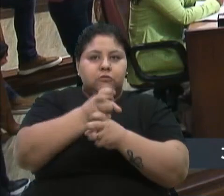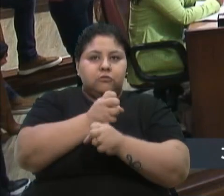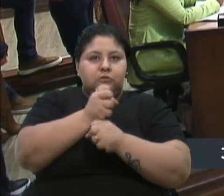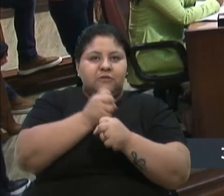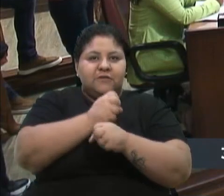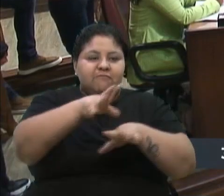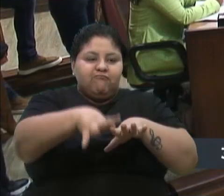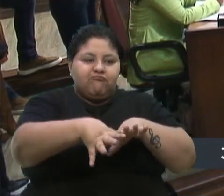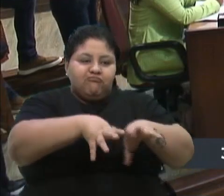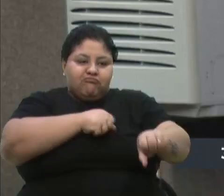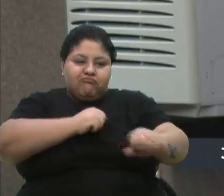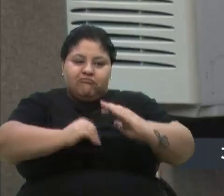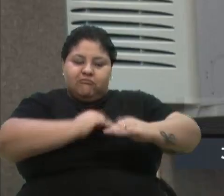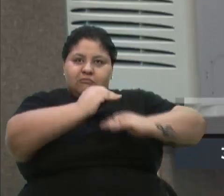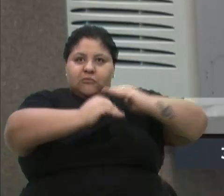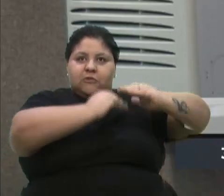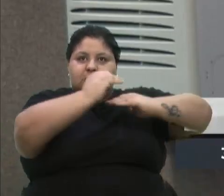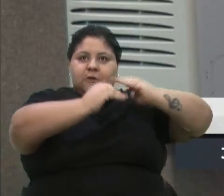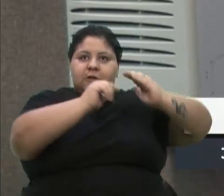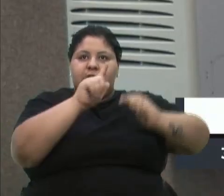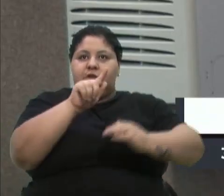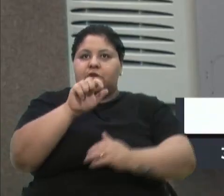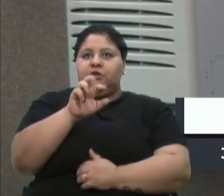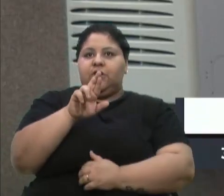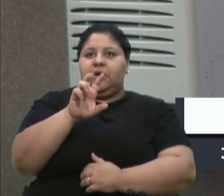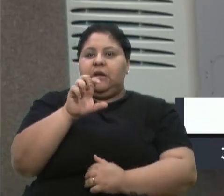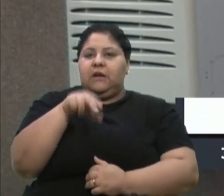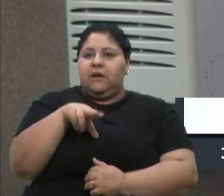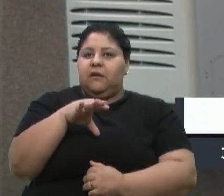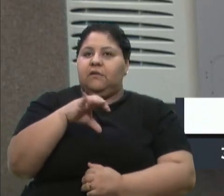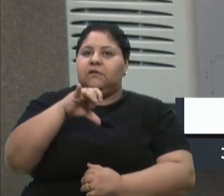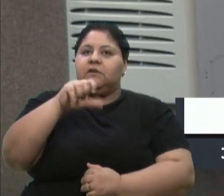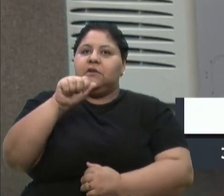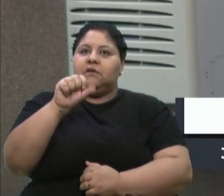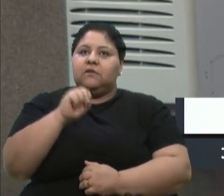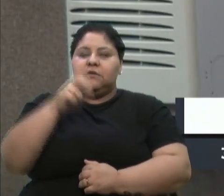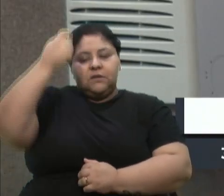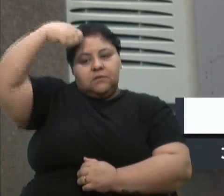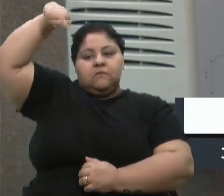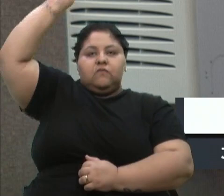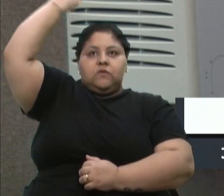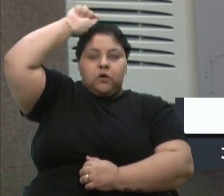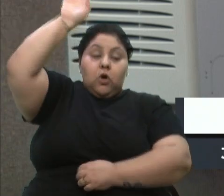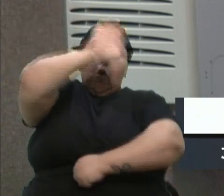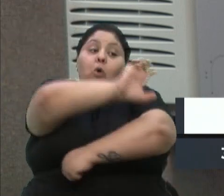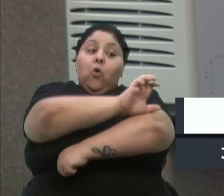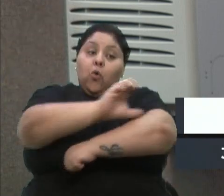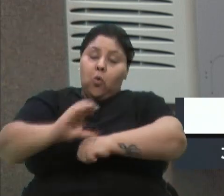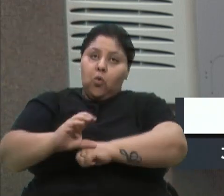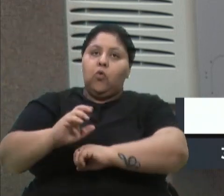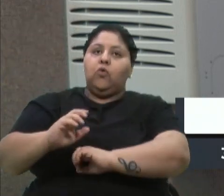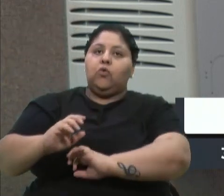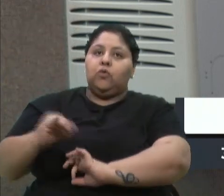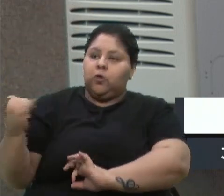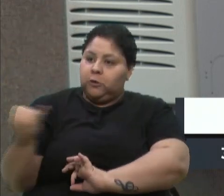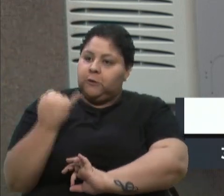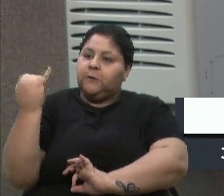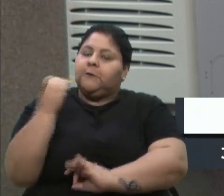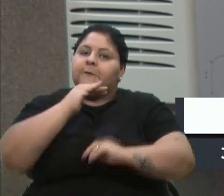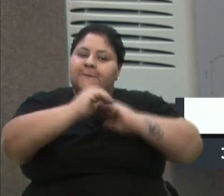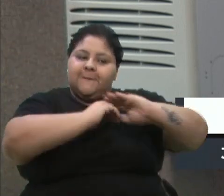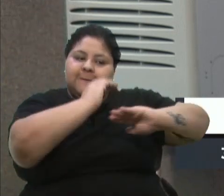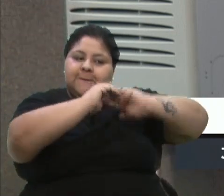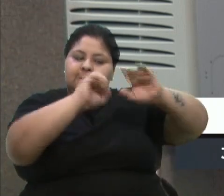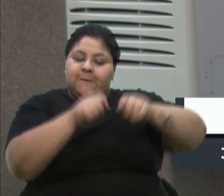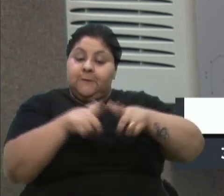graduação em processos gerenciais na UX, né, um curso muito importante, e ele desenvolve também um grande trabalho